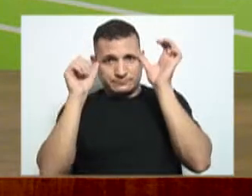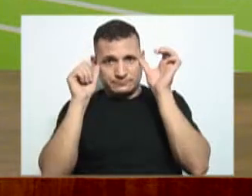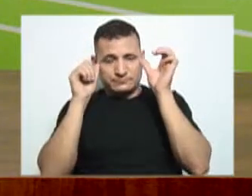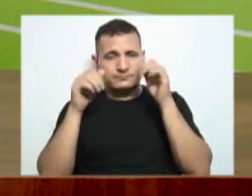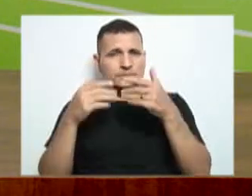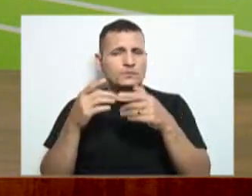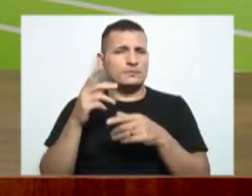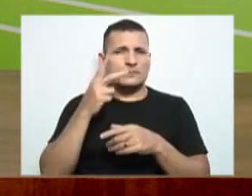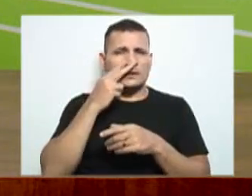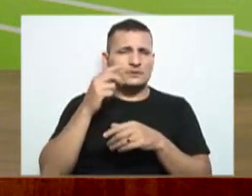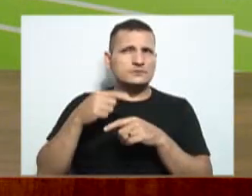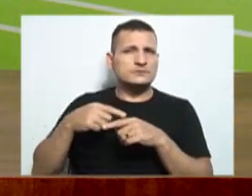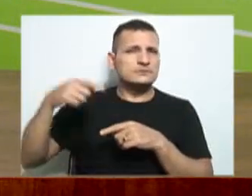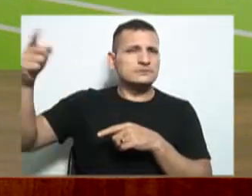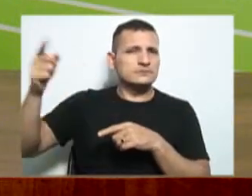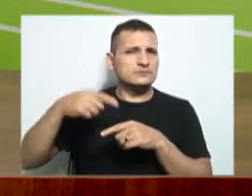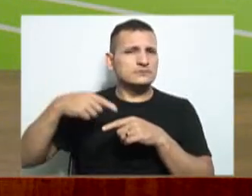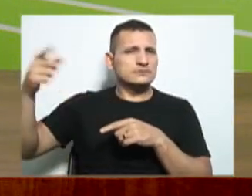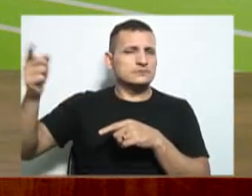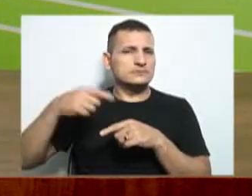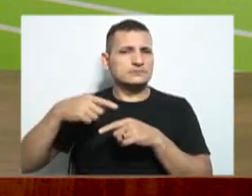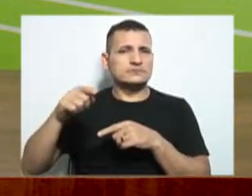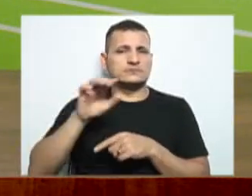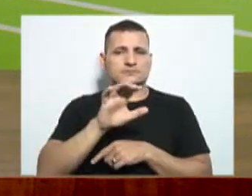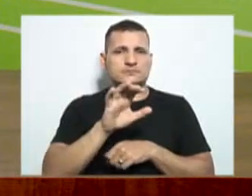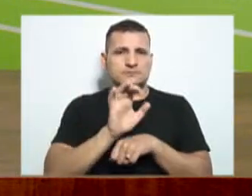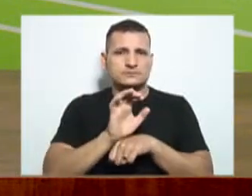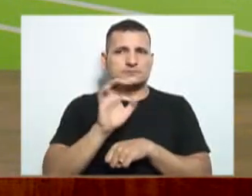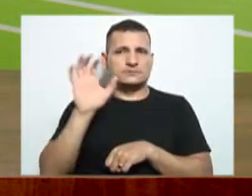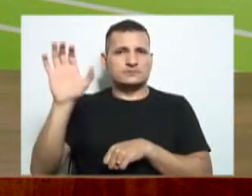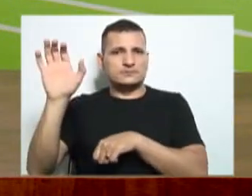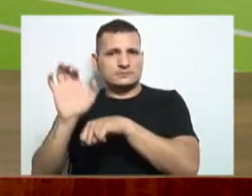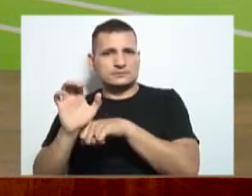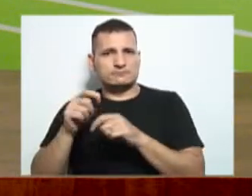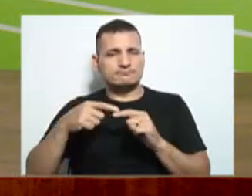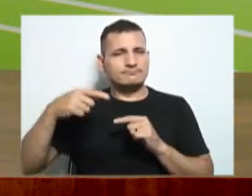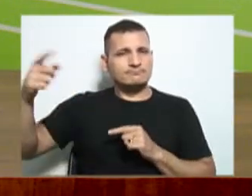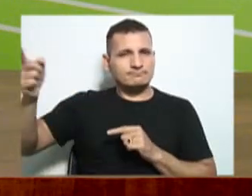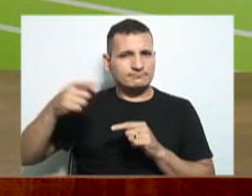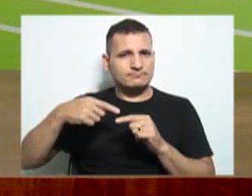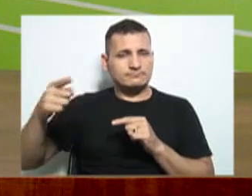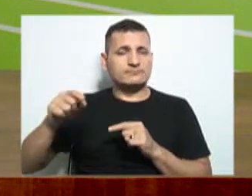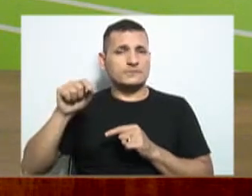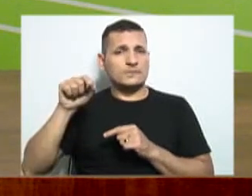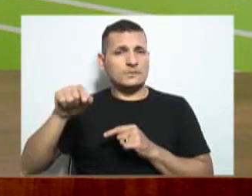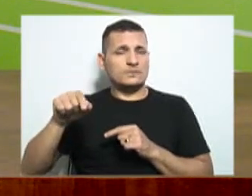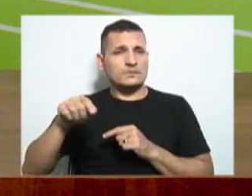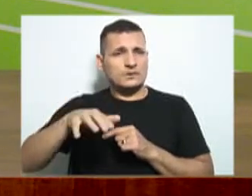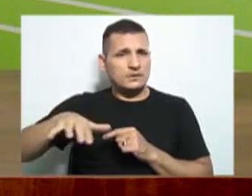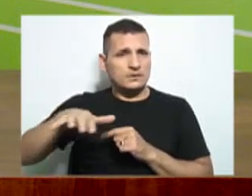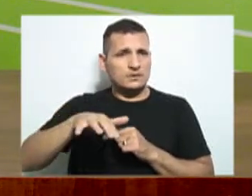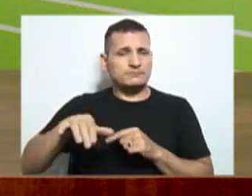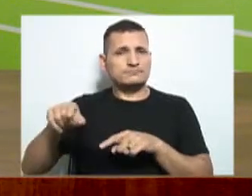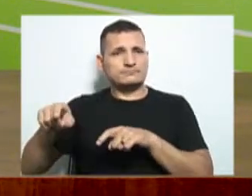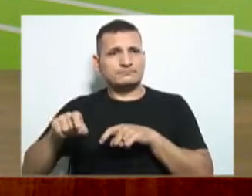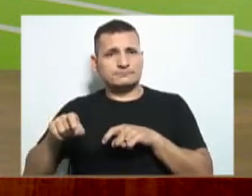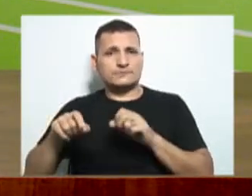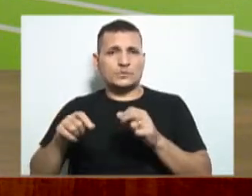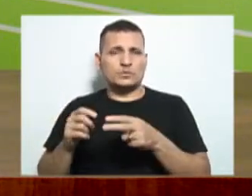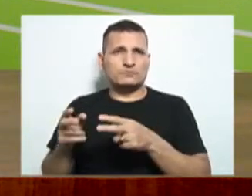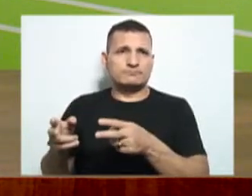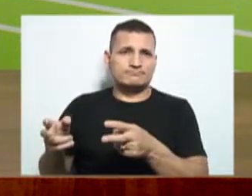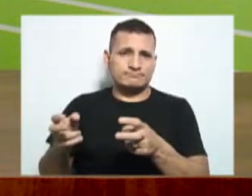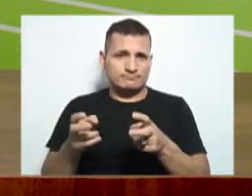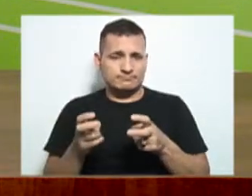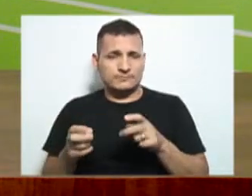uma saída interestadual. Nesse caso e nesses ramos agropecuário e extrativista, em vez de você